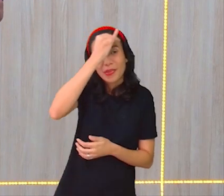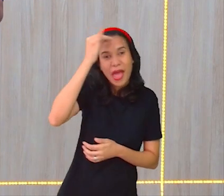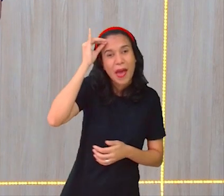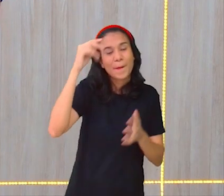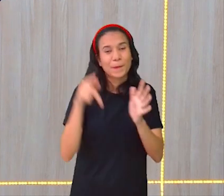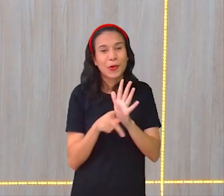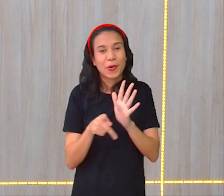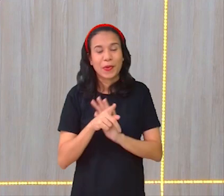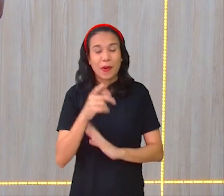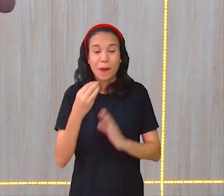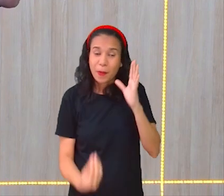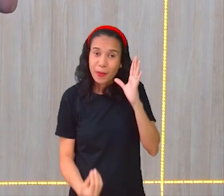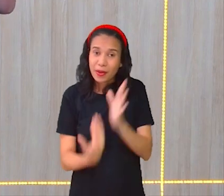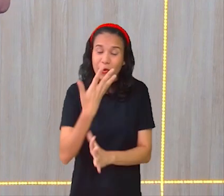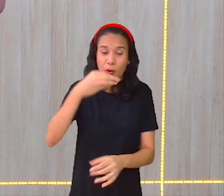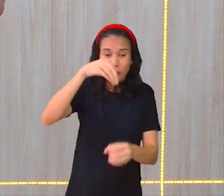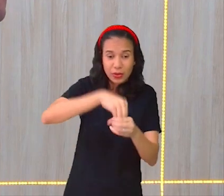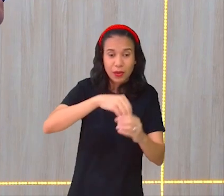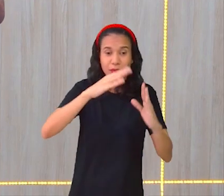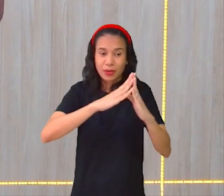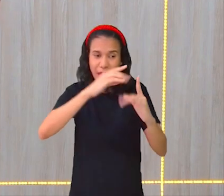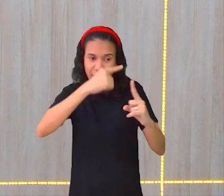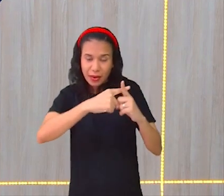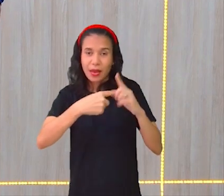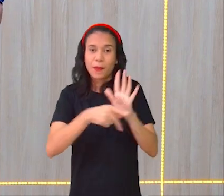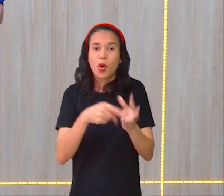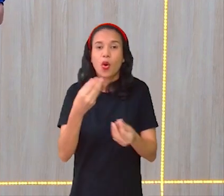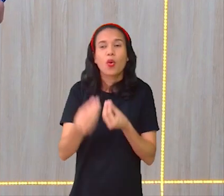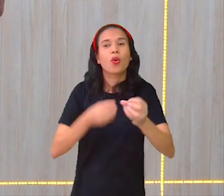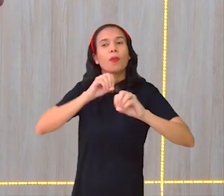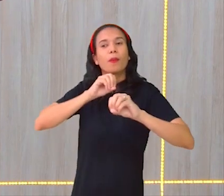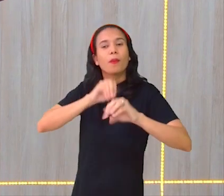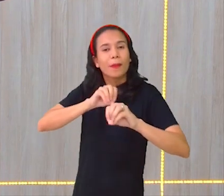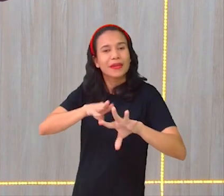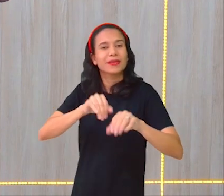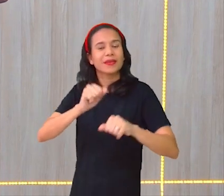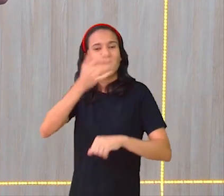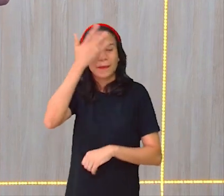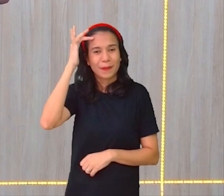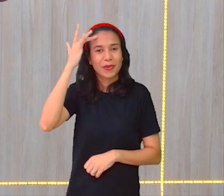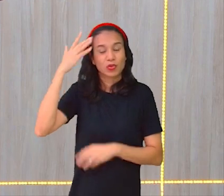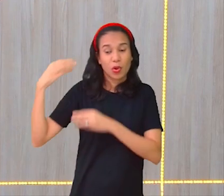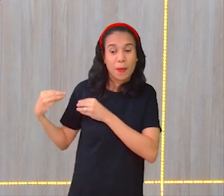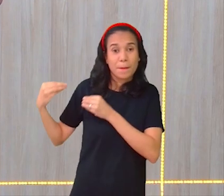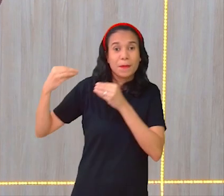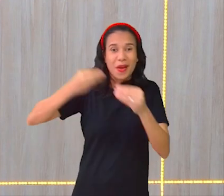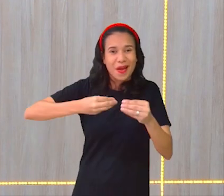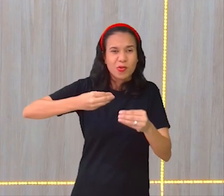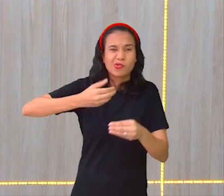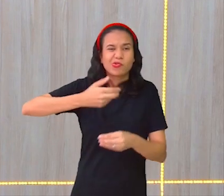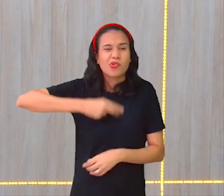cristianismo, porque ele surgiu dentro da igreja mesmo como forma de catequese, ele foi trazido pelos primeiros